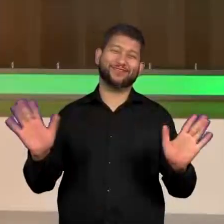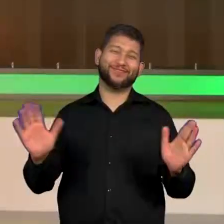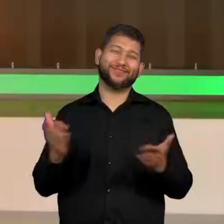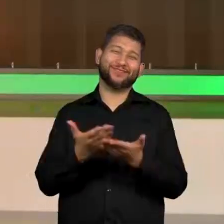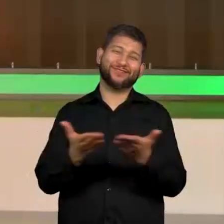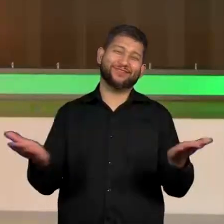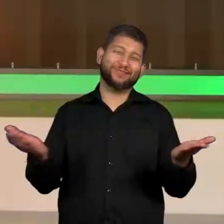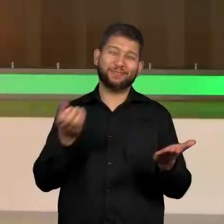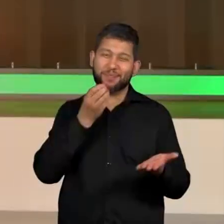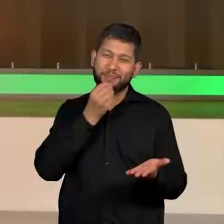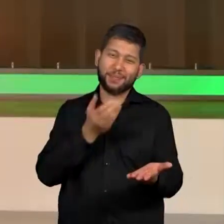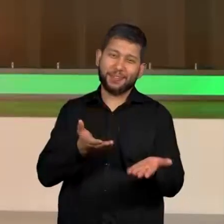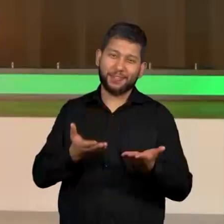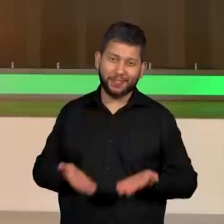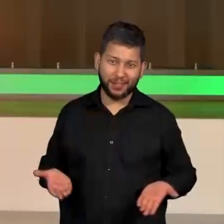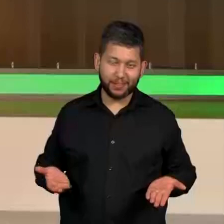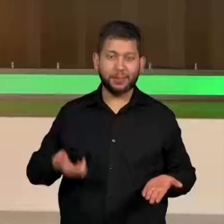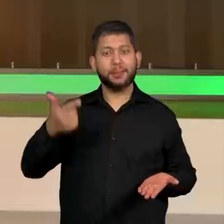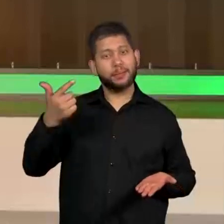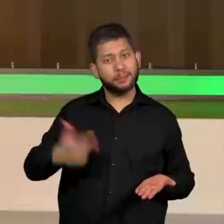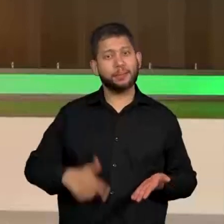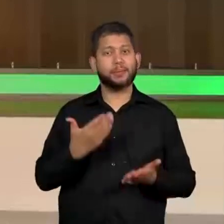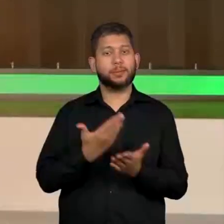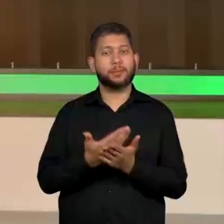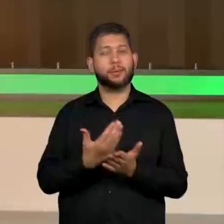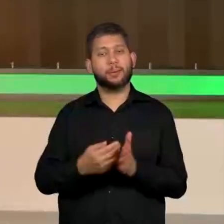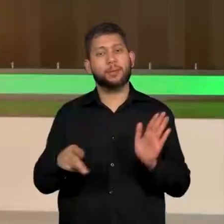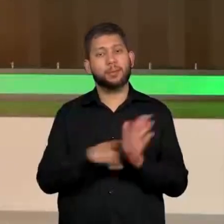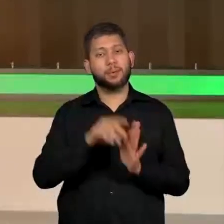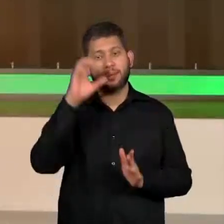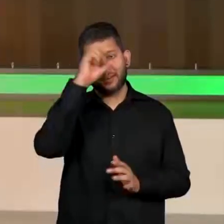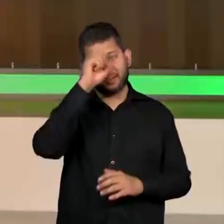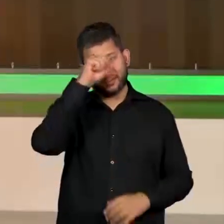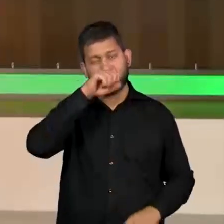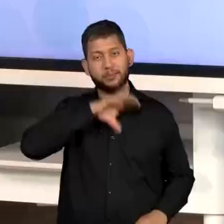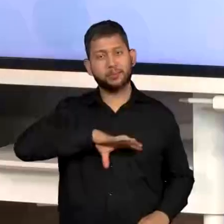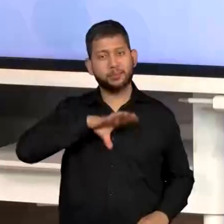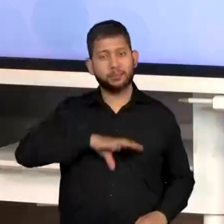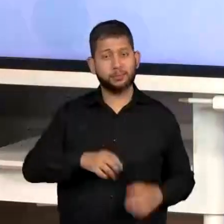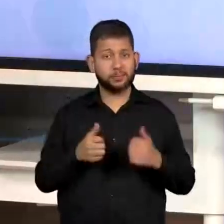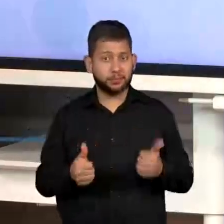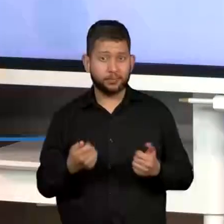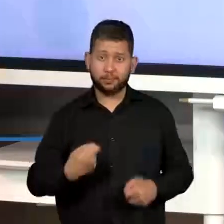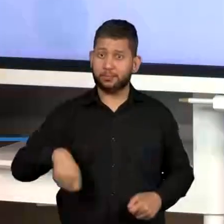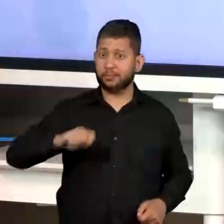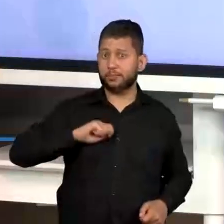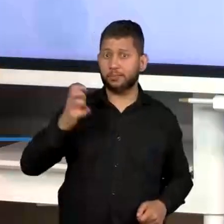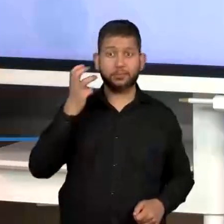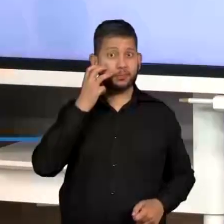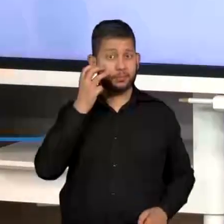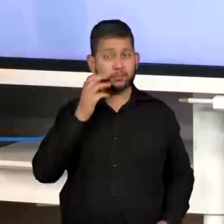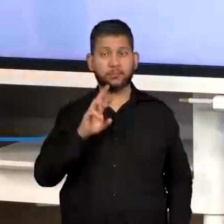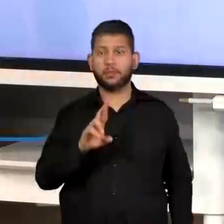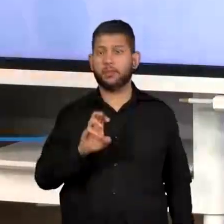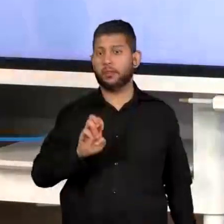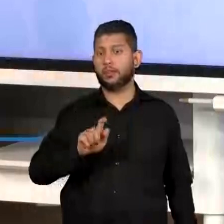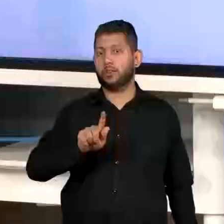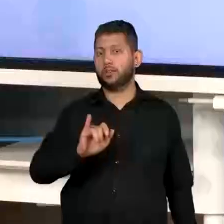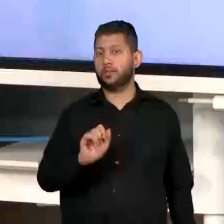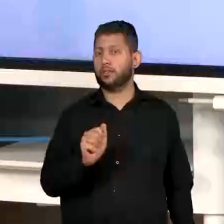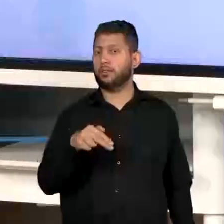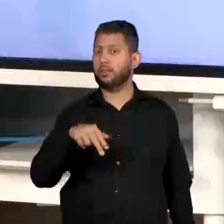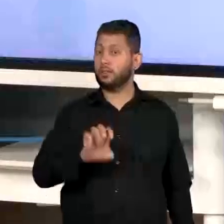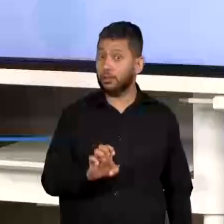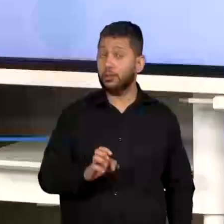sejam muito bem-vindos a mais uma aula de língua portuguesa. Eu sou a professora Regiane Oliveira e